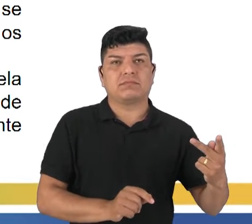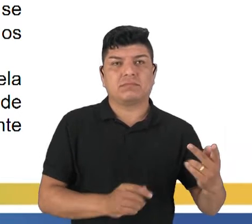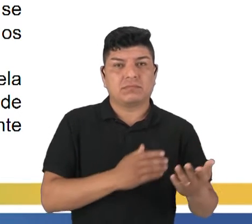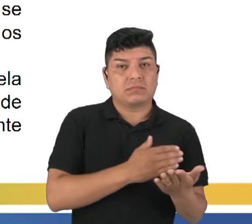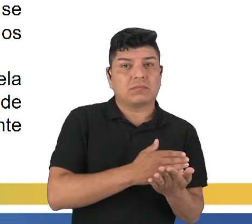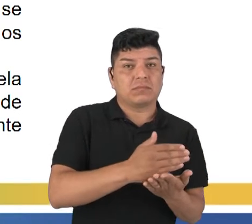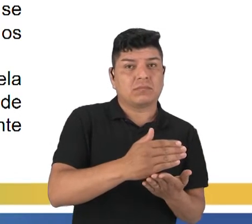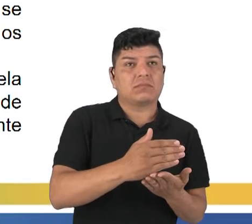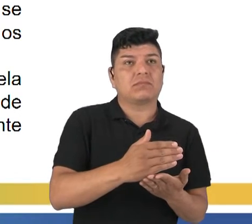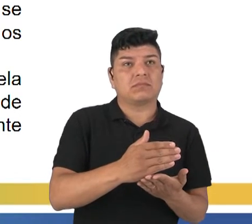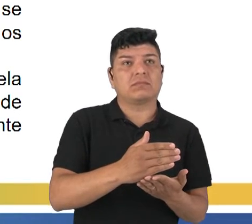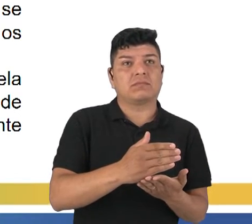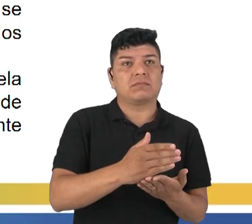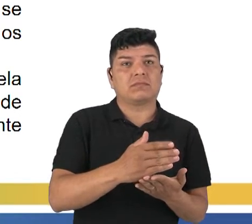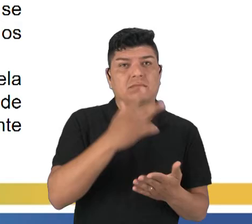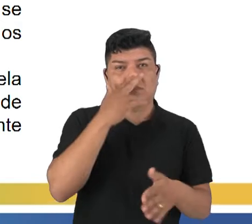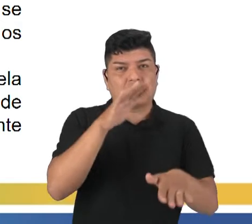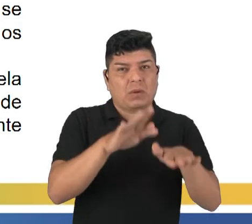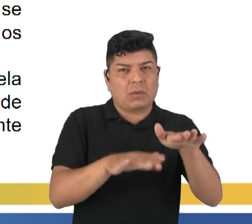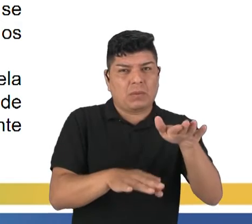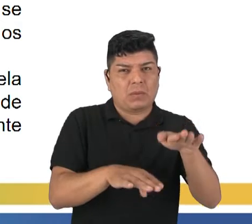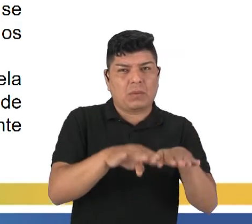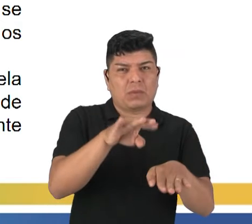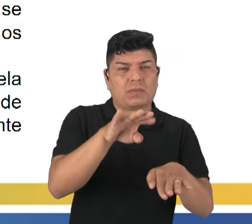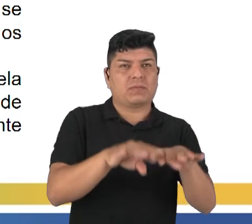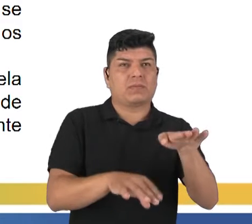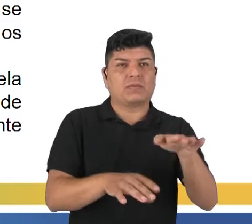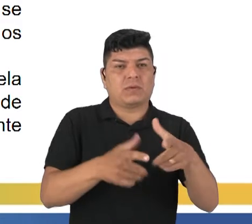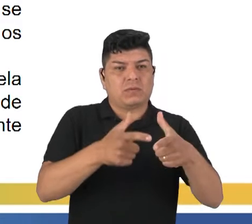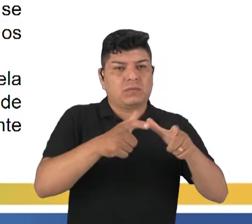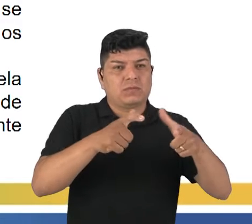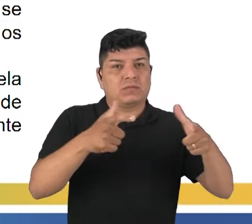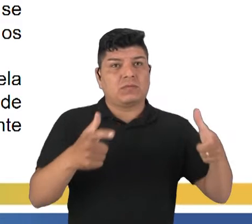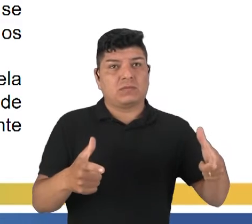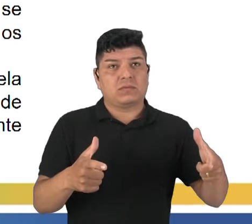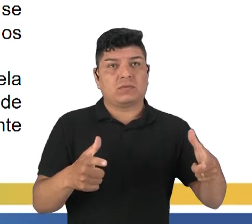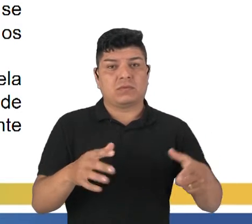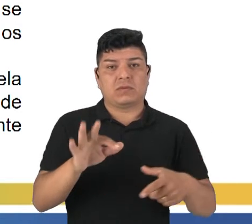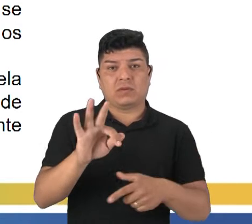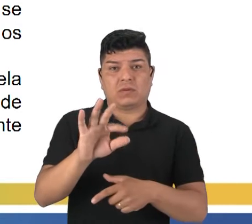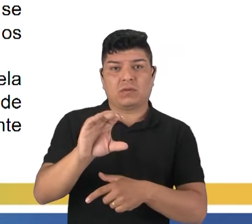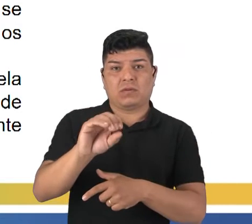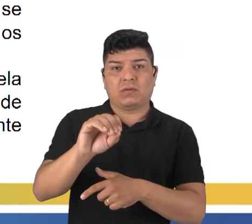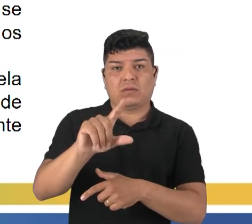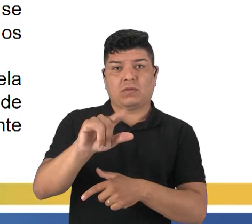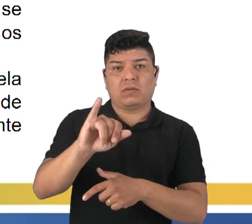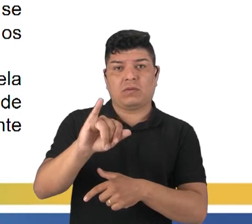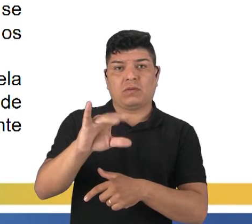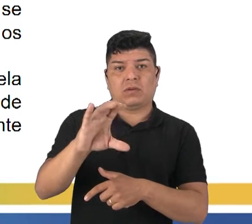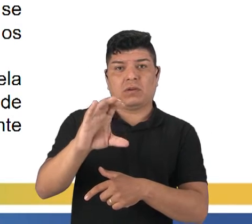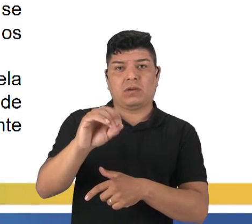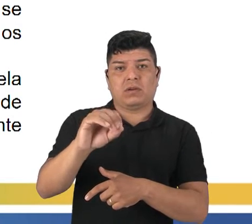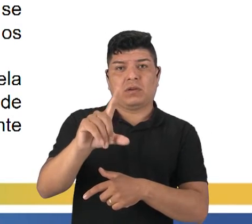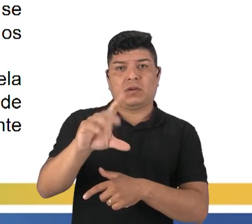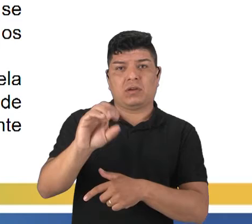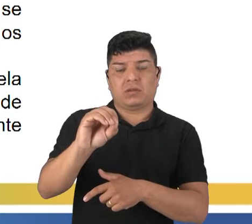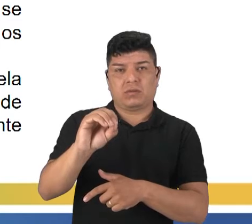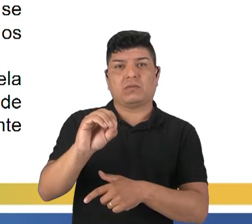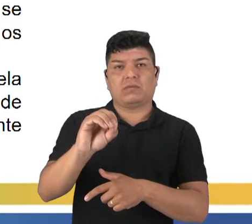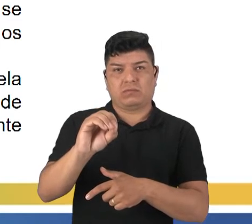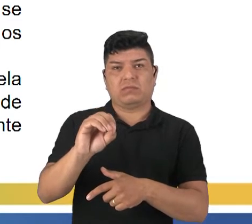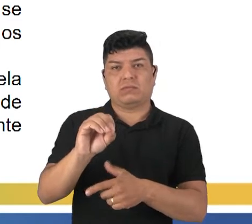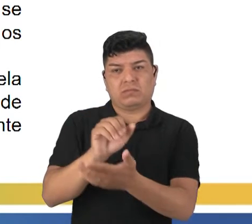No começo, esse tipo de desequilíbrio, ele promove o crescimento dos folículos e a secreção do